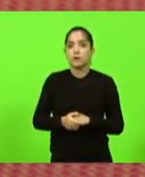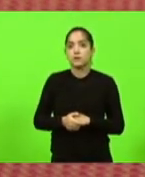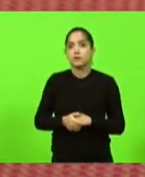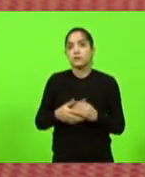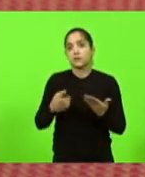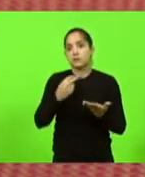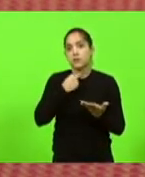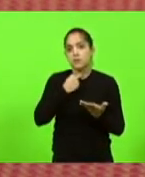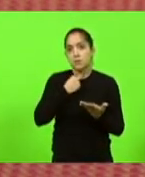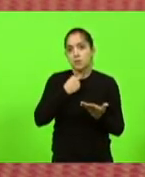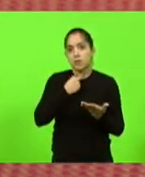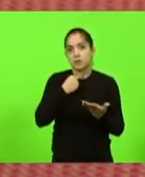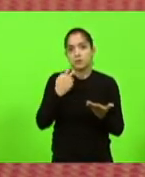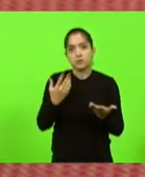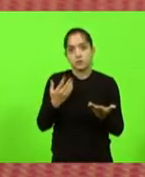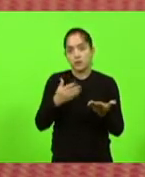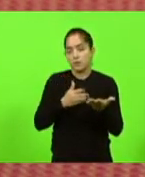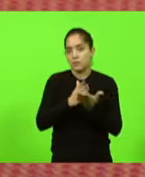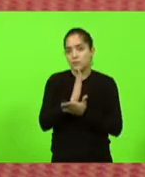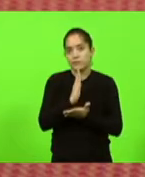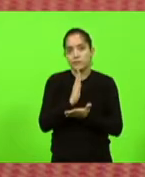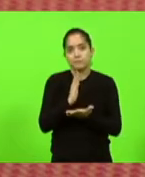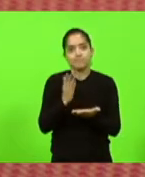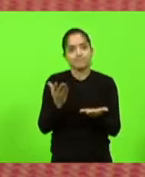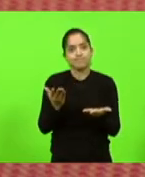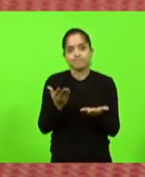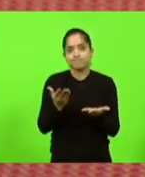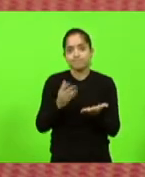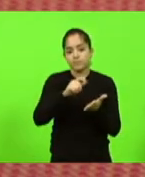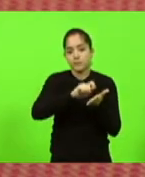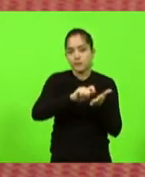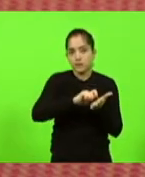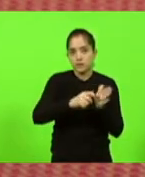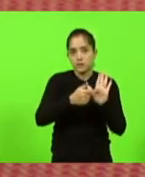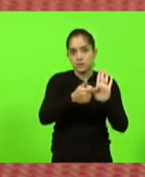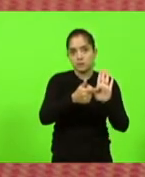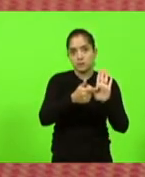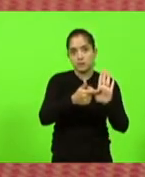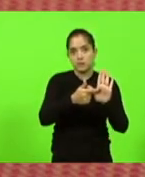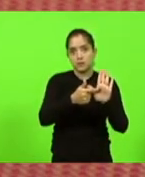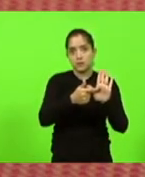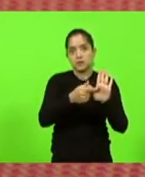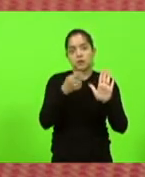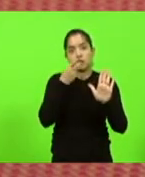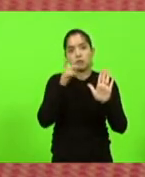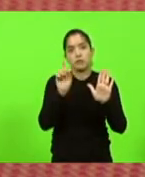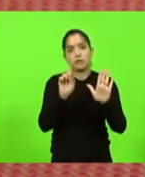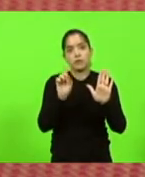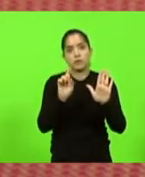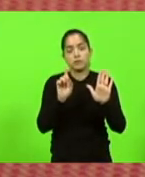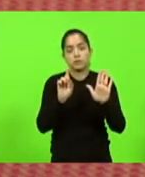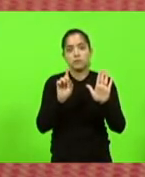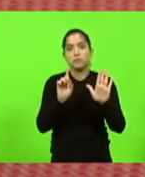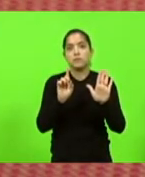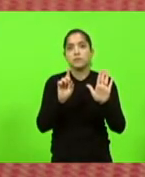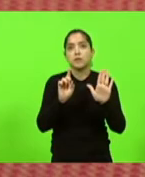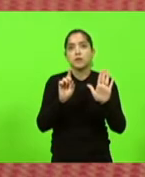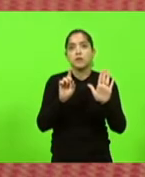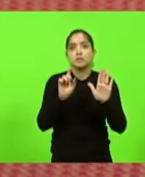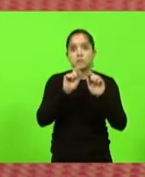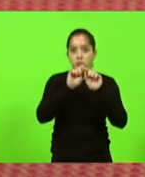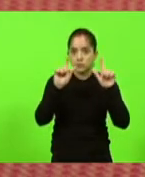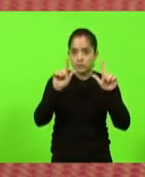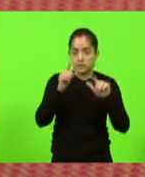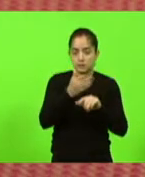com toda certeza, nós não podemos aprovar o que está escrito aqui. Ele não falou, por isso que eu estou chamando a atenção dos senhores